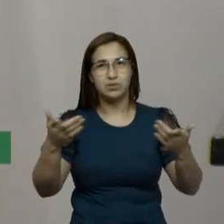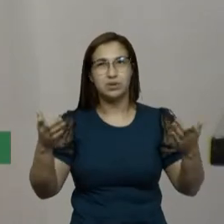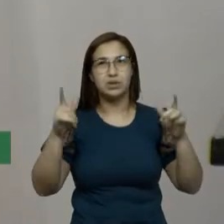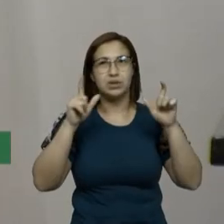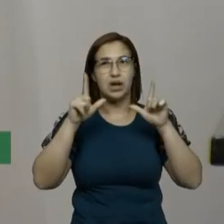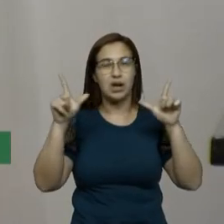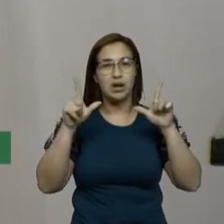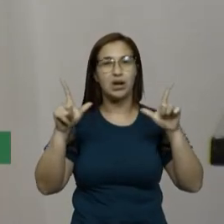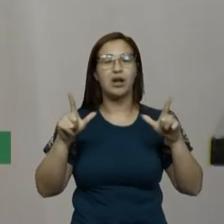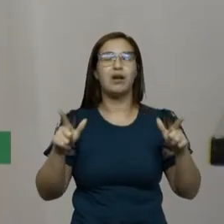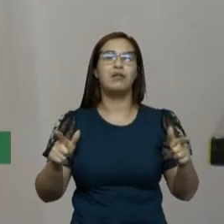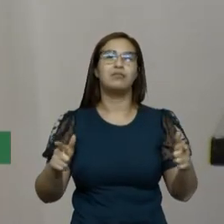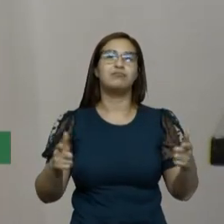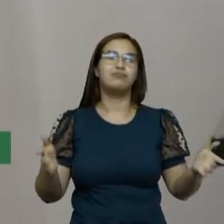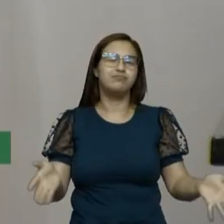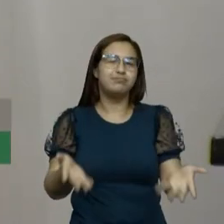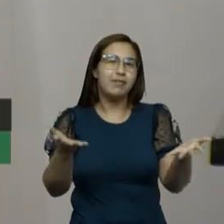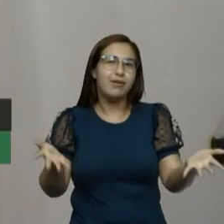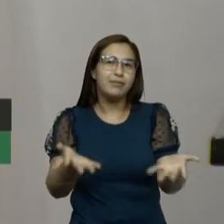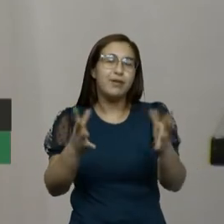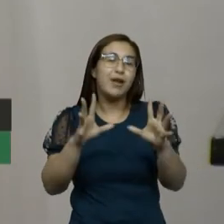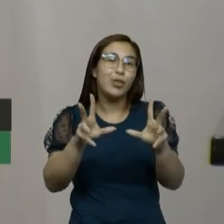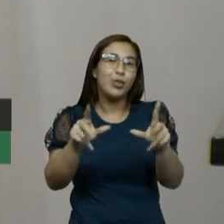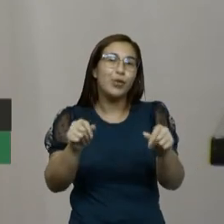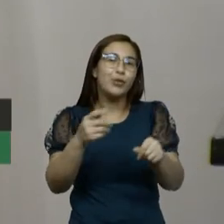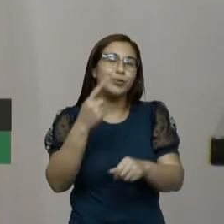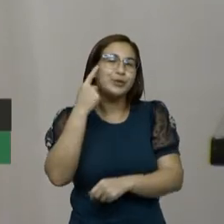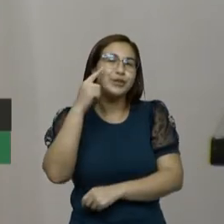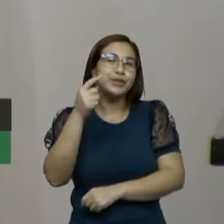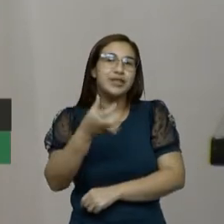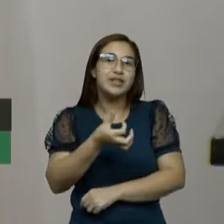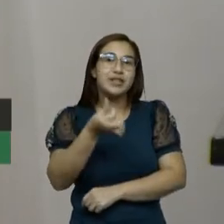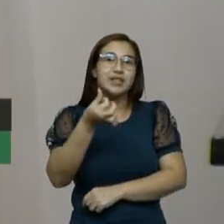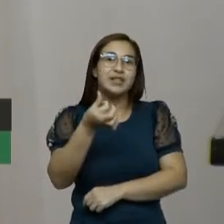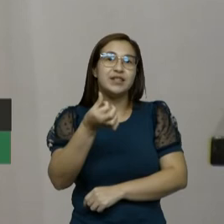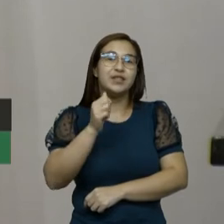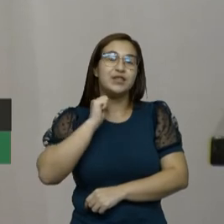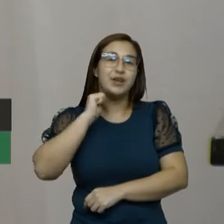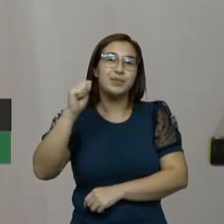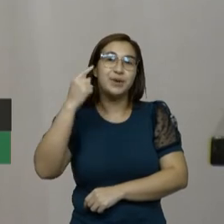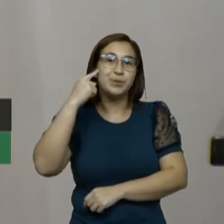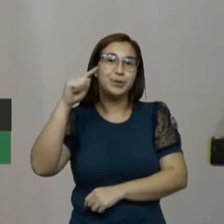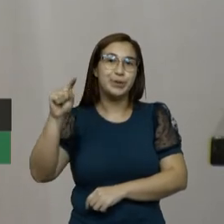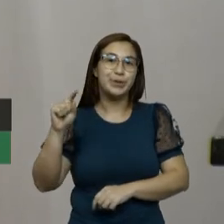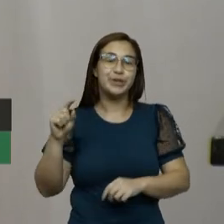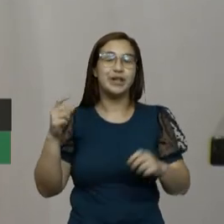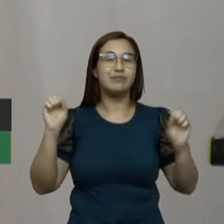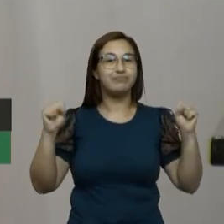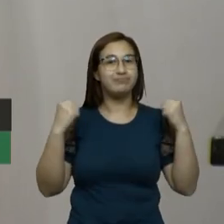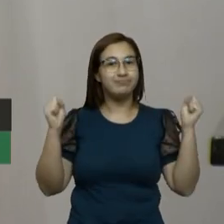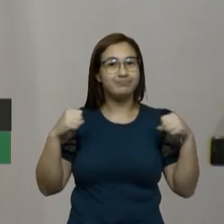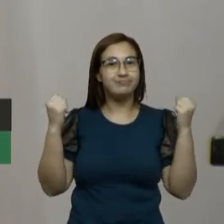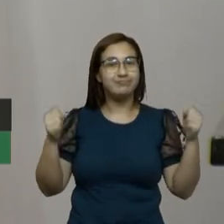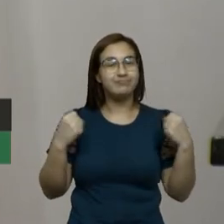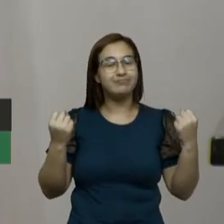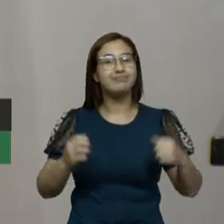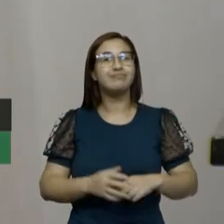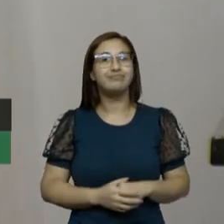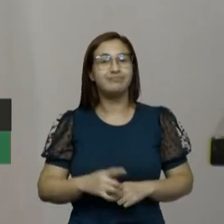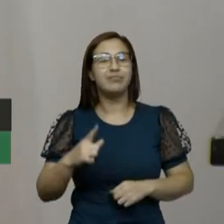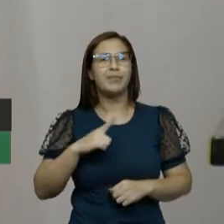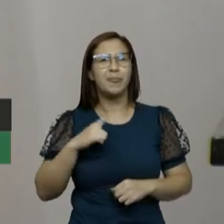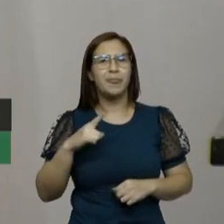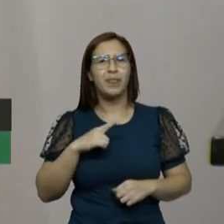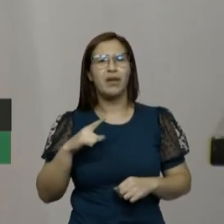estimular todos vocês, dia 6 de abril, dia da atividade física, né? Nós temos números assustadores em todo o